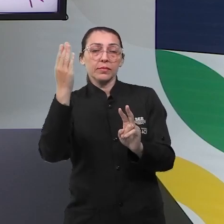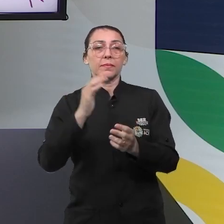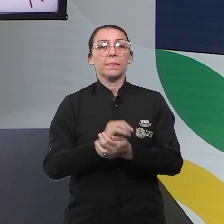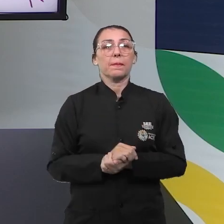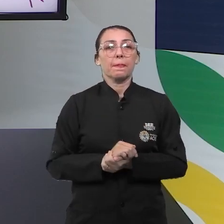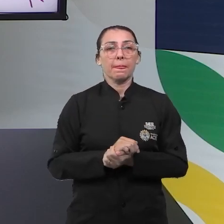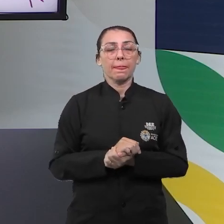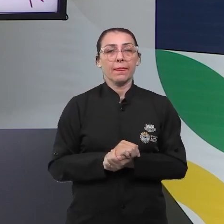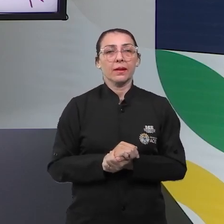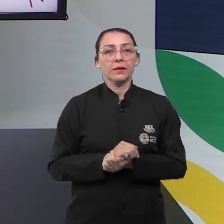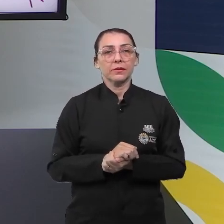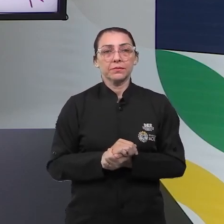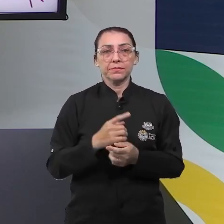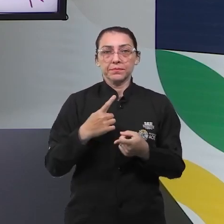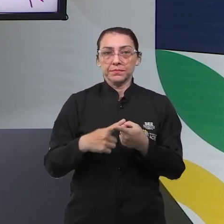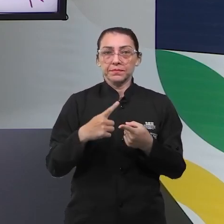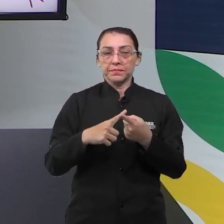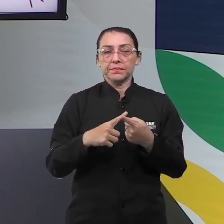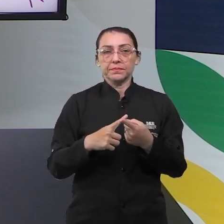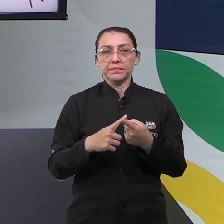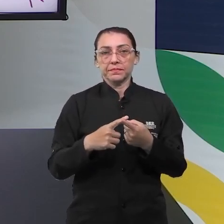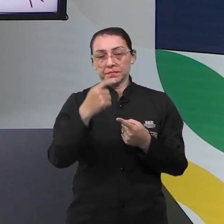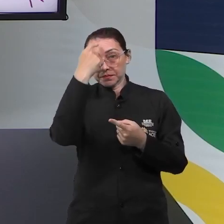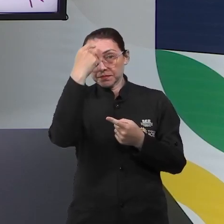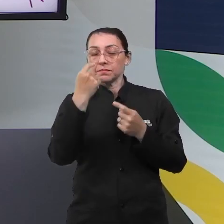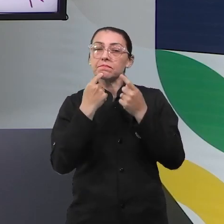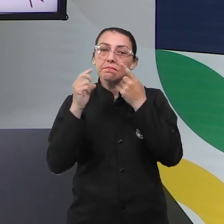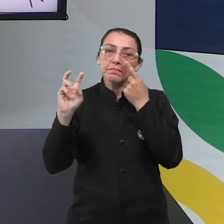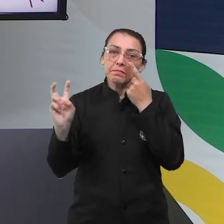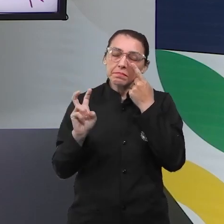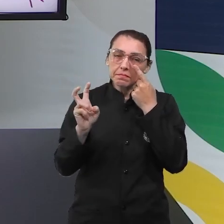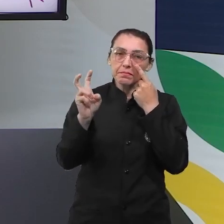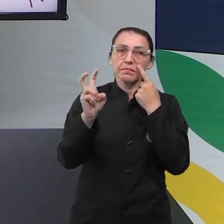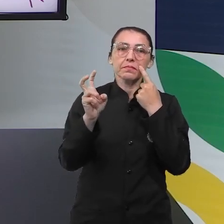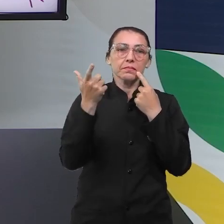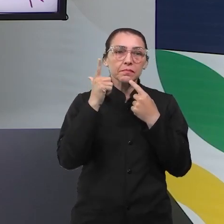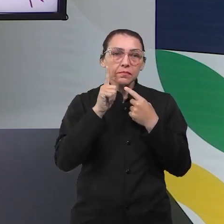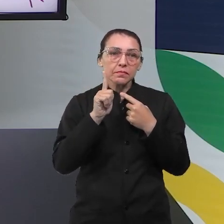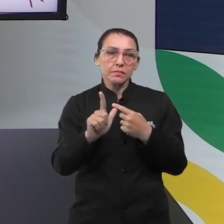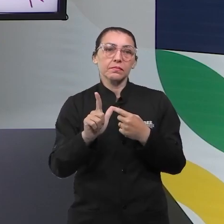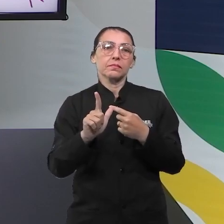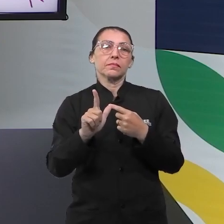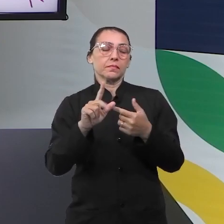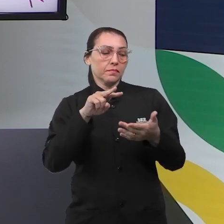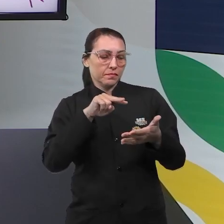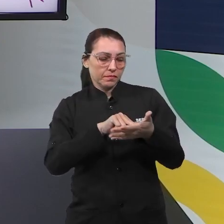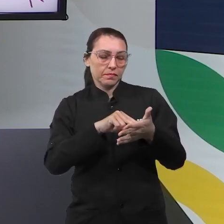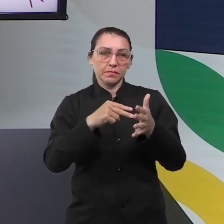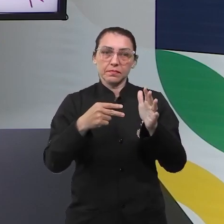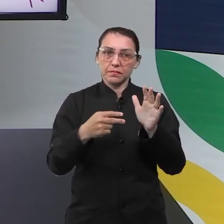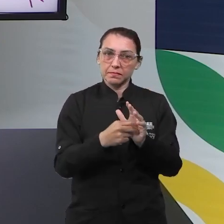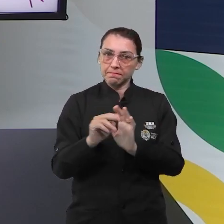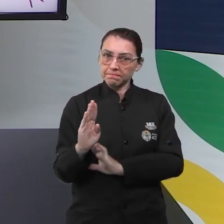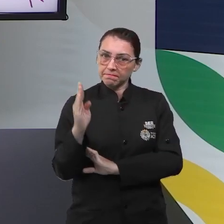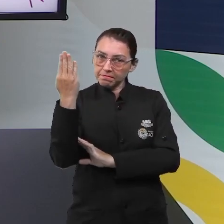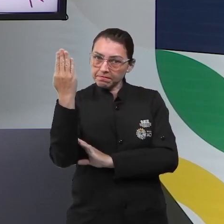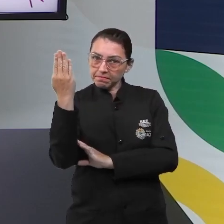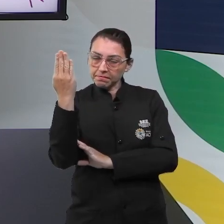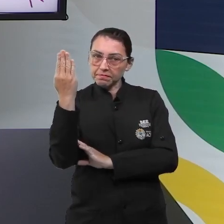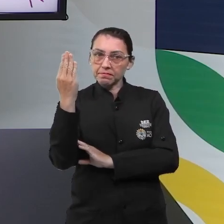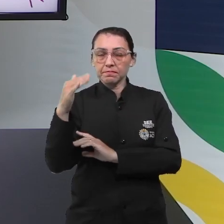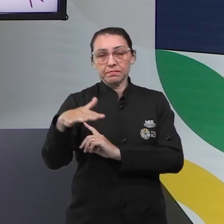sentido de traição, porque a imagem da cobra, ela ganhou esse significado, né,